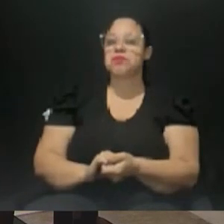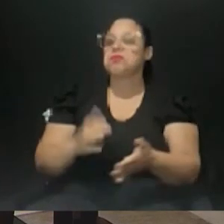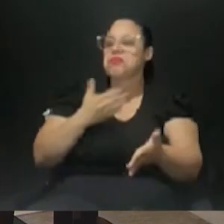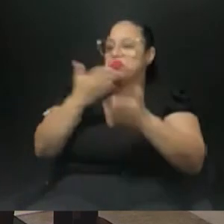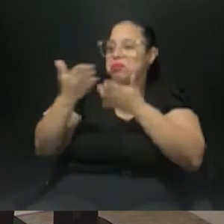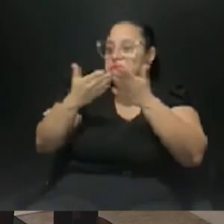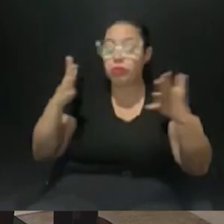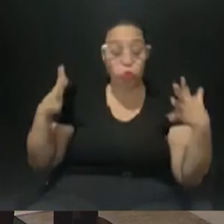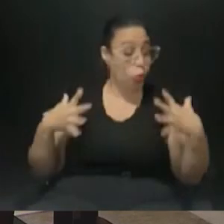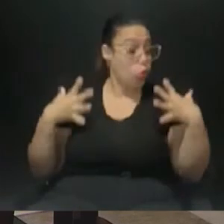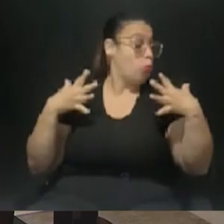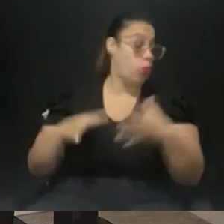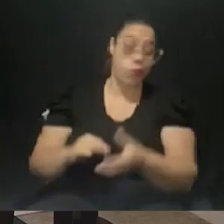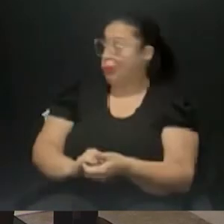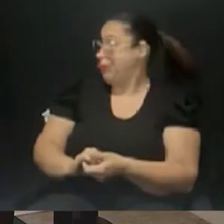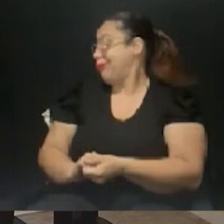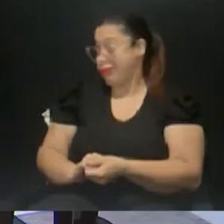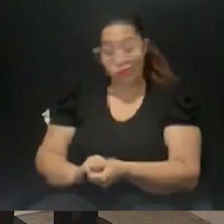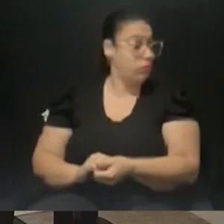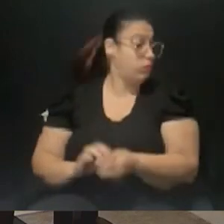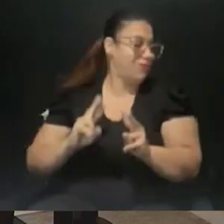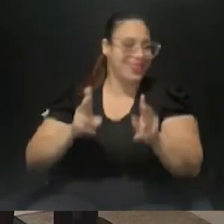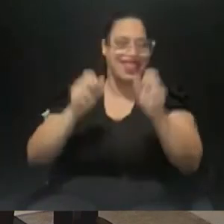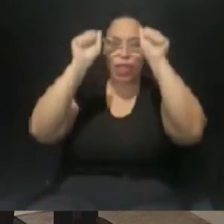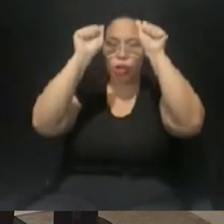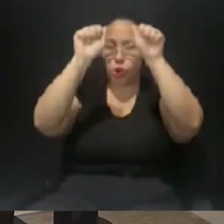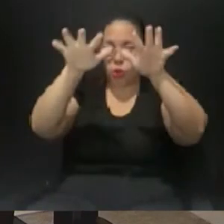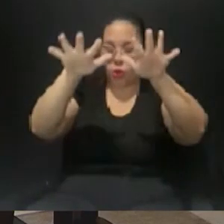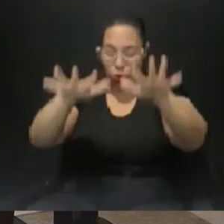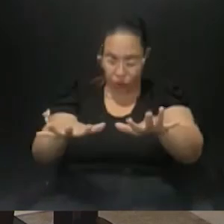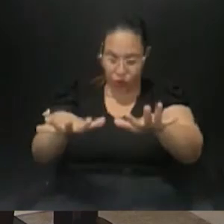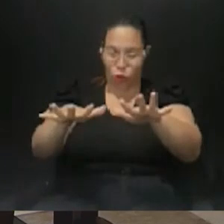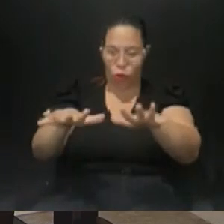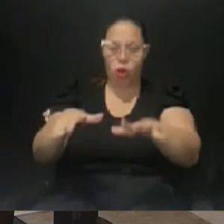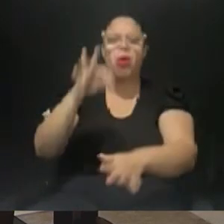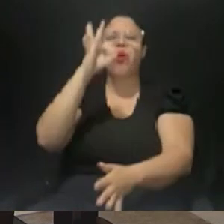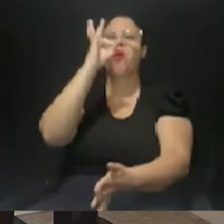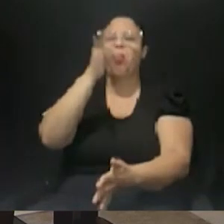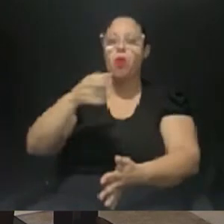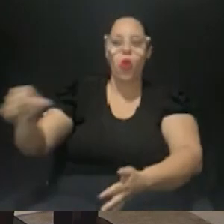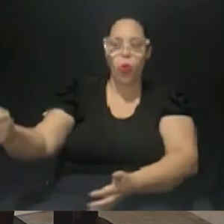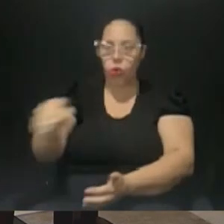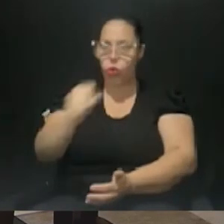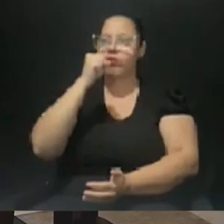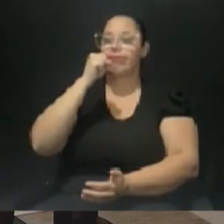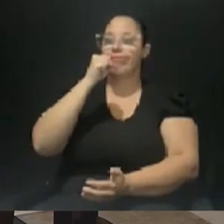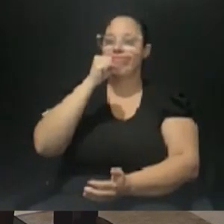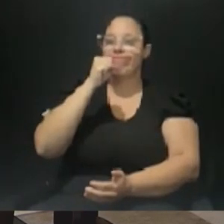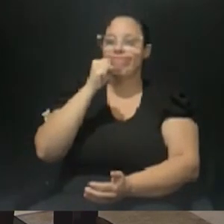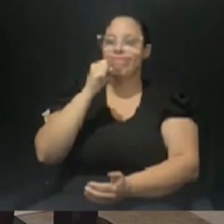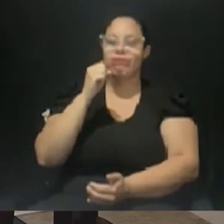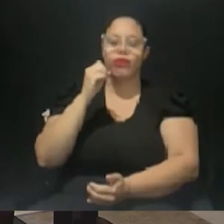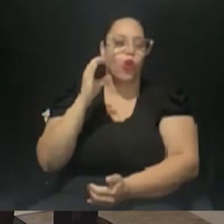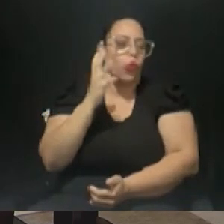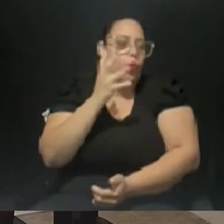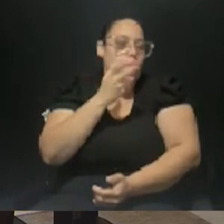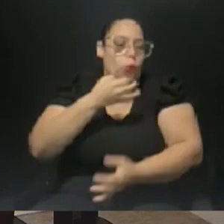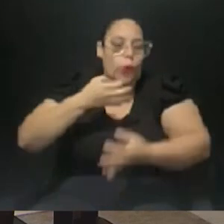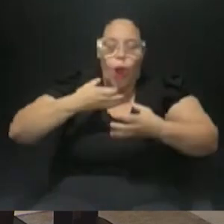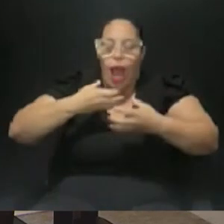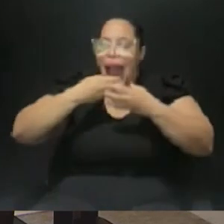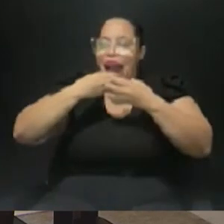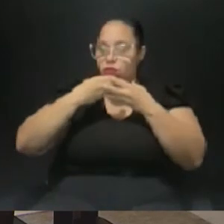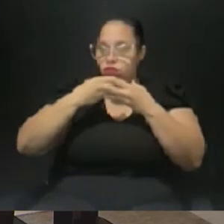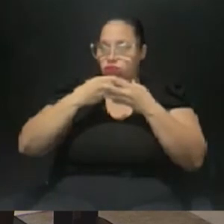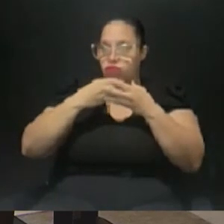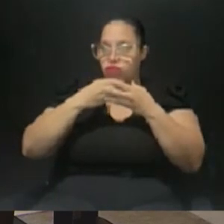sempre abençoado na época com muita cerveja e o famoso sanduíche de alite.